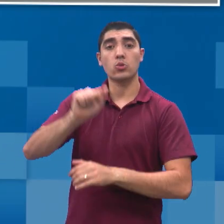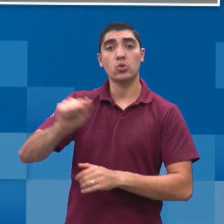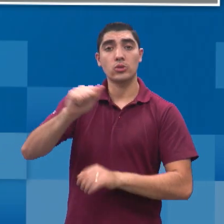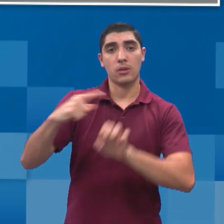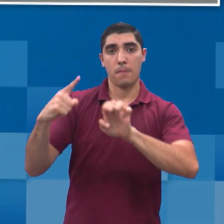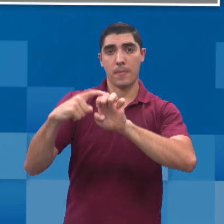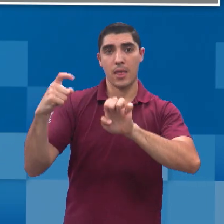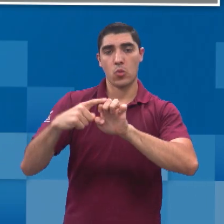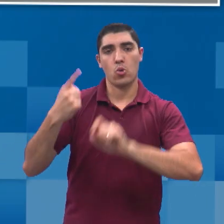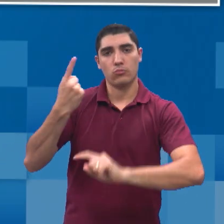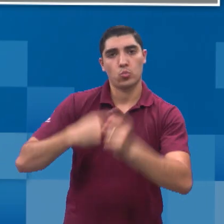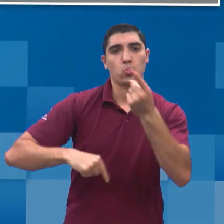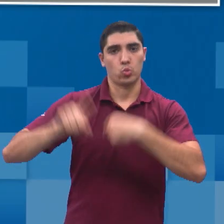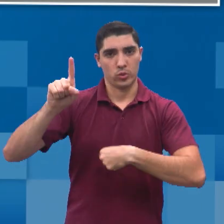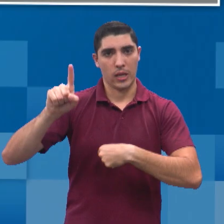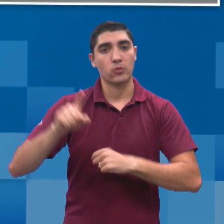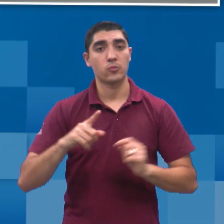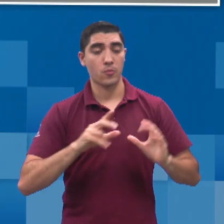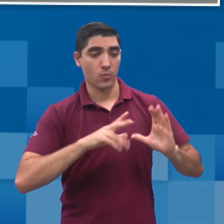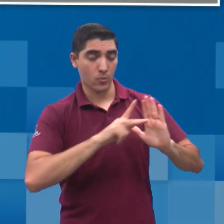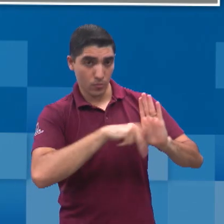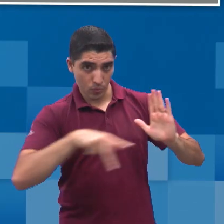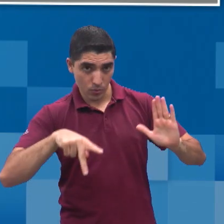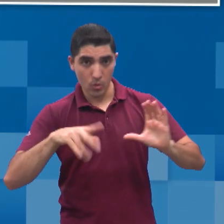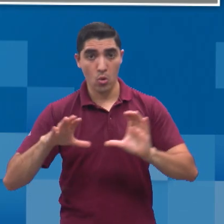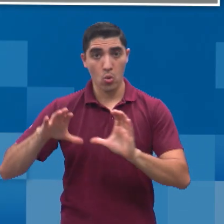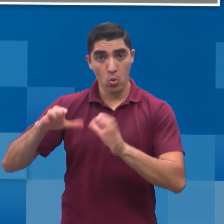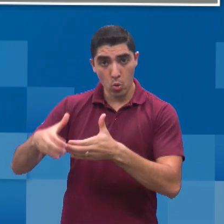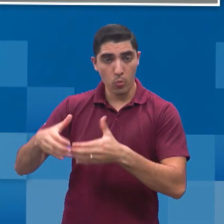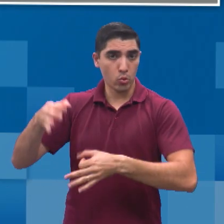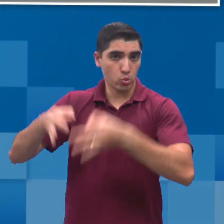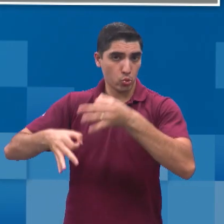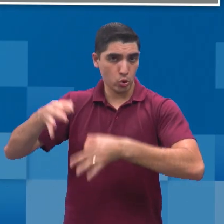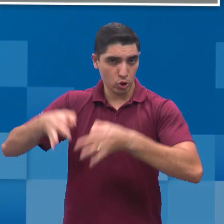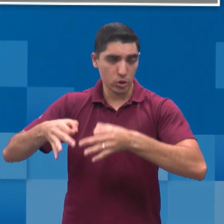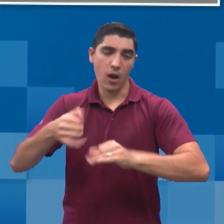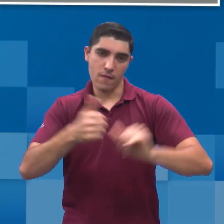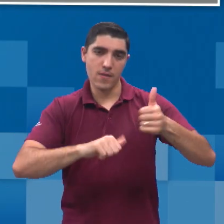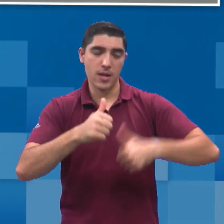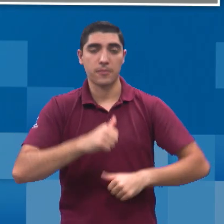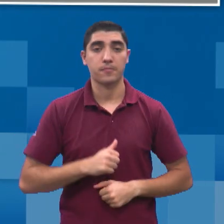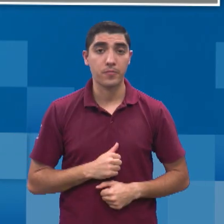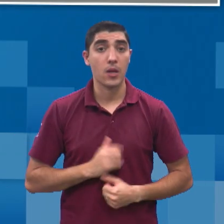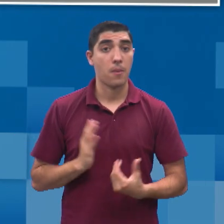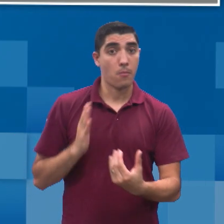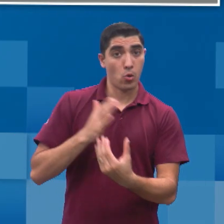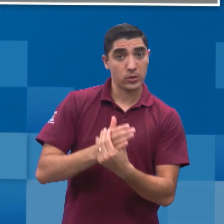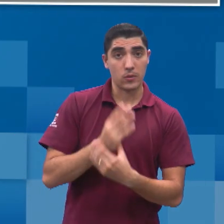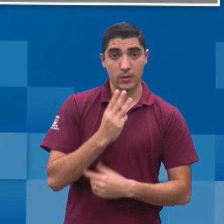Sucesso. Rito ordinário, Comissão de Justiça. Processo número